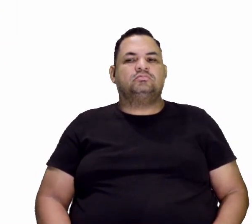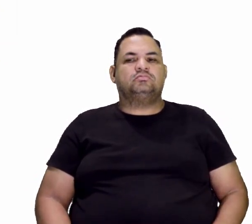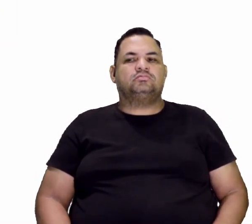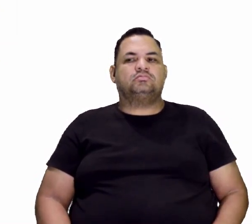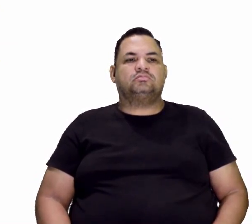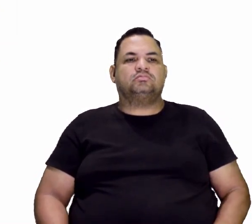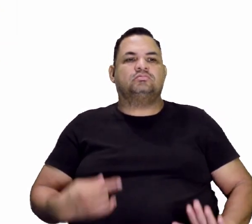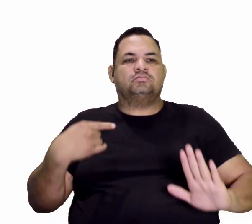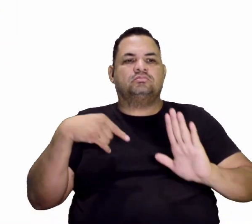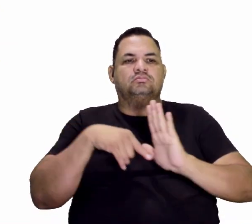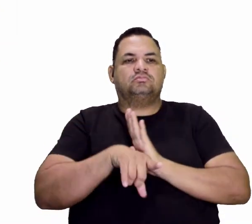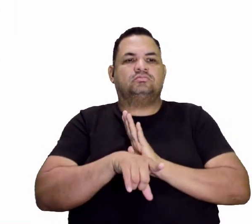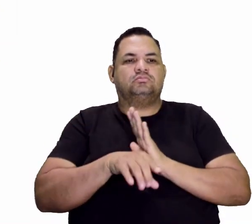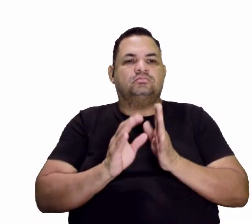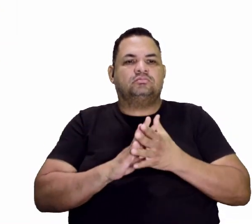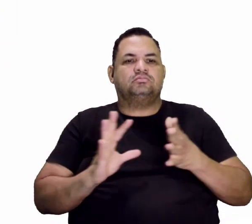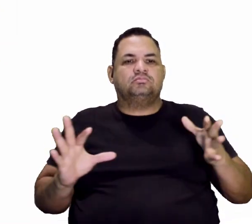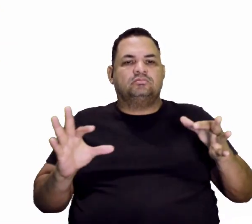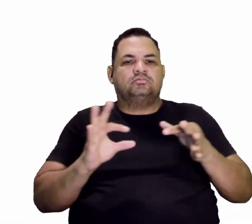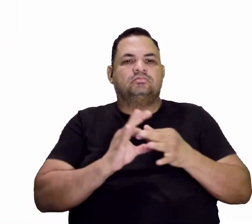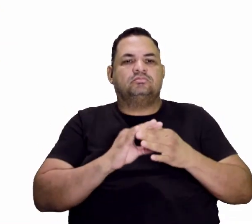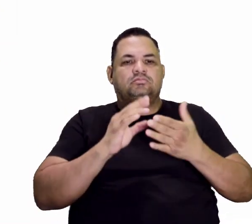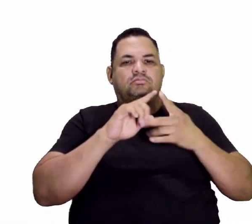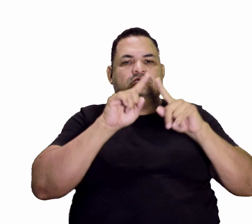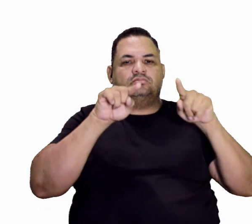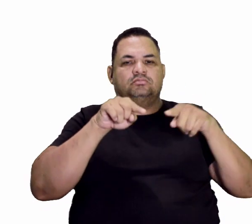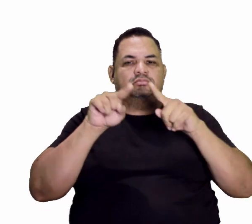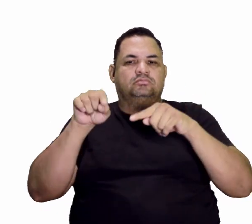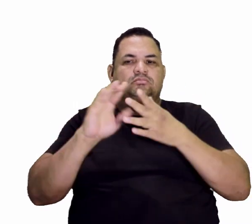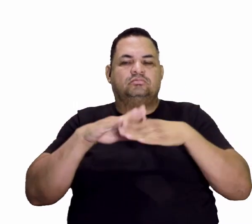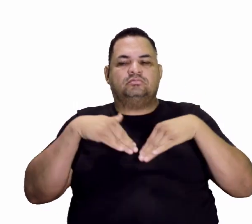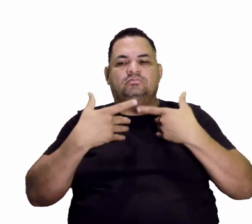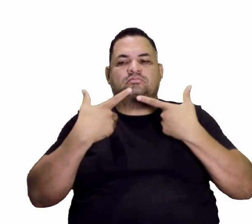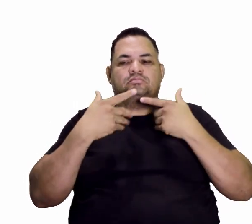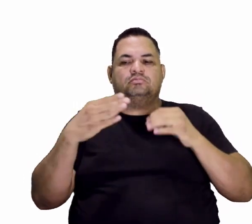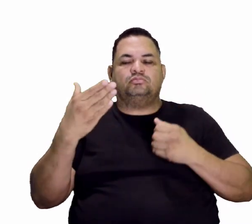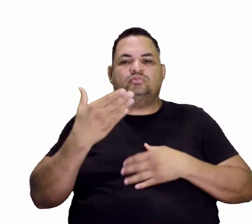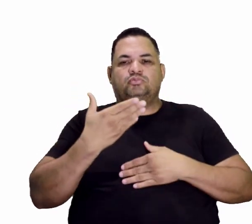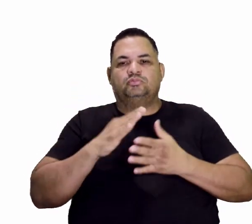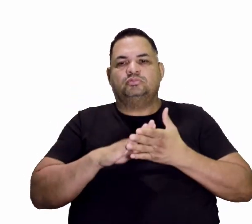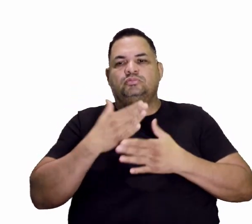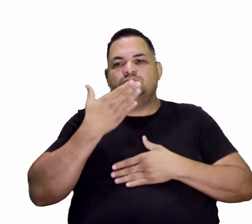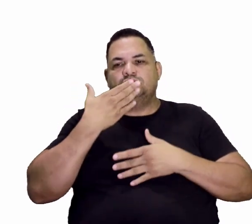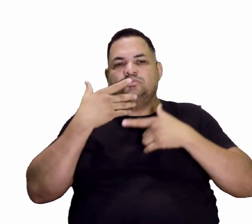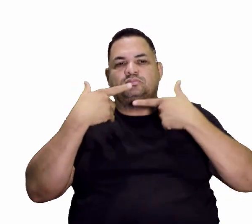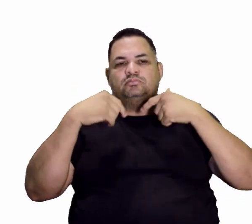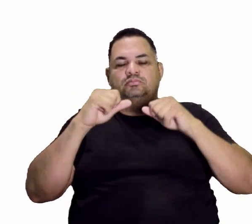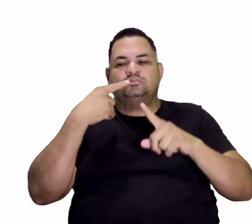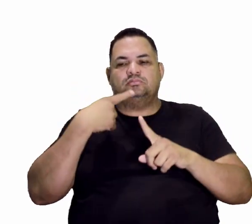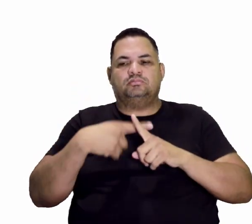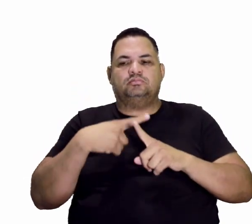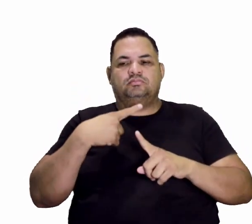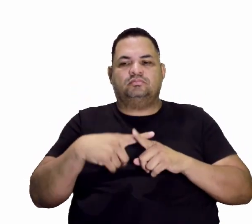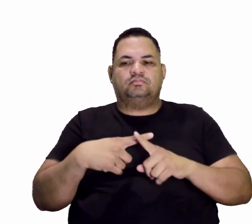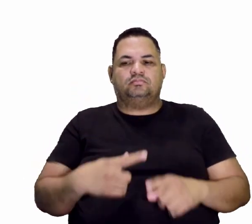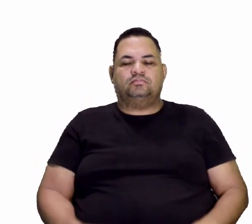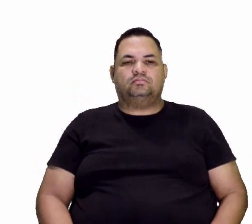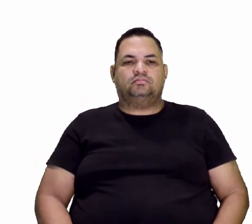Agora sim, a pergunta. O contexto da tirinha representa qual tipo de linguagem? Por quê? E